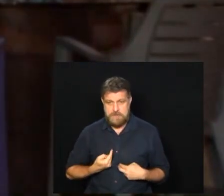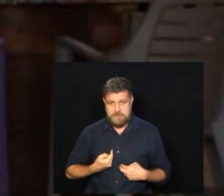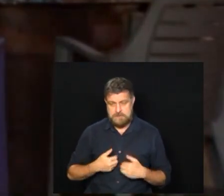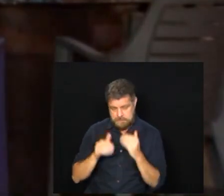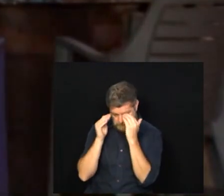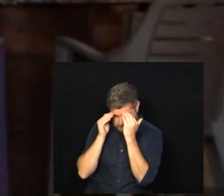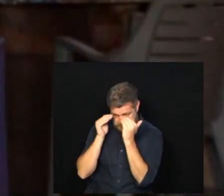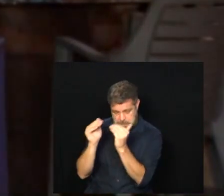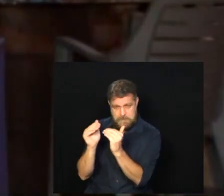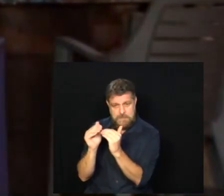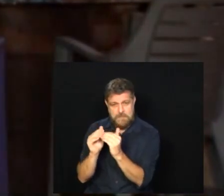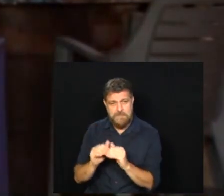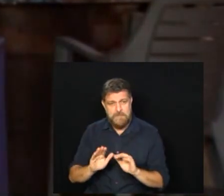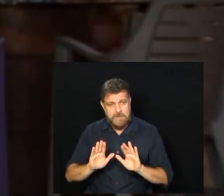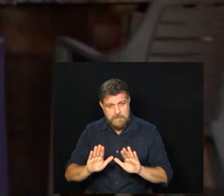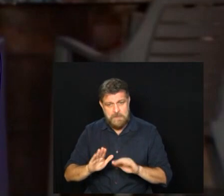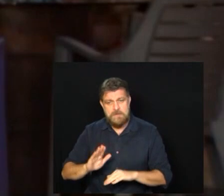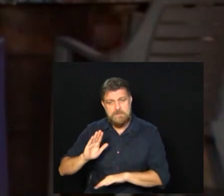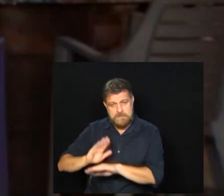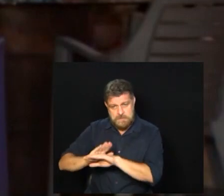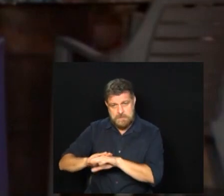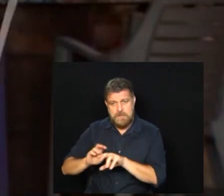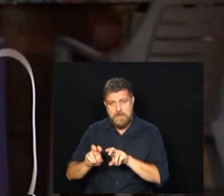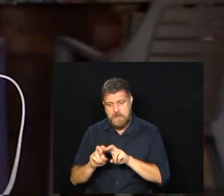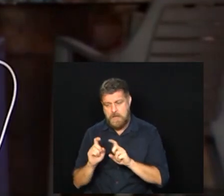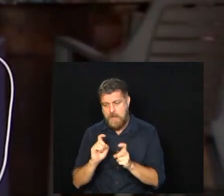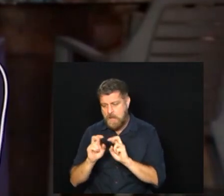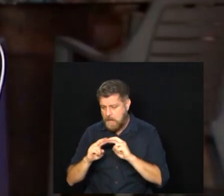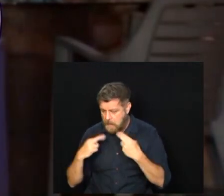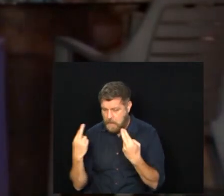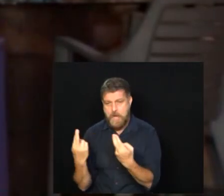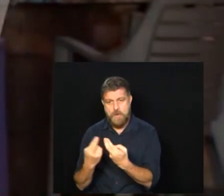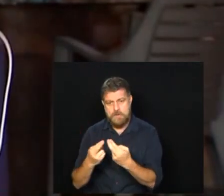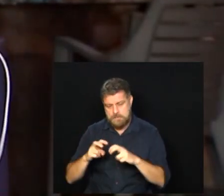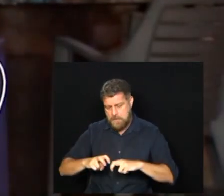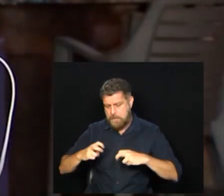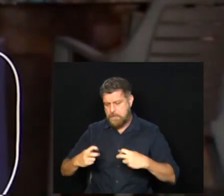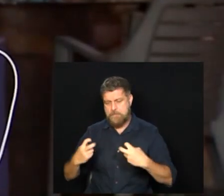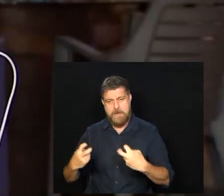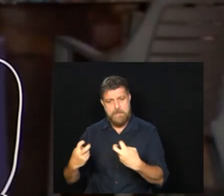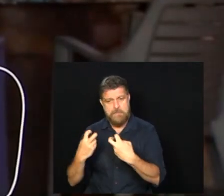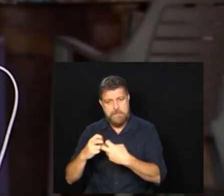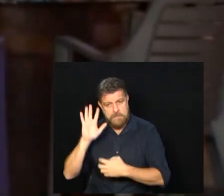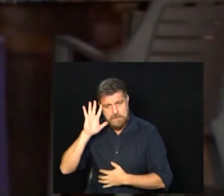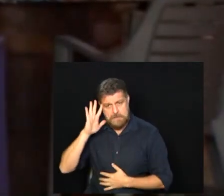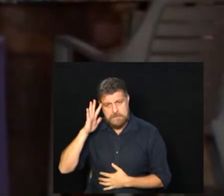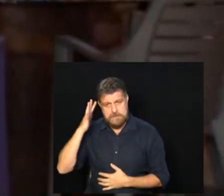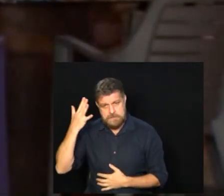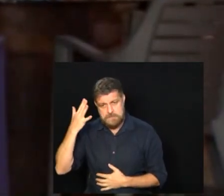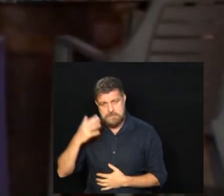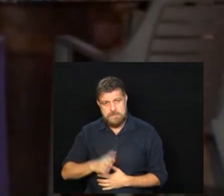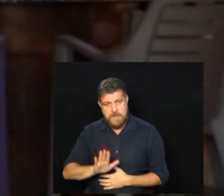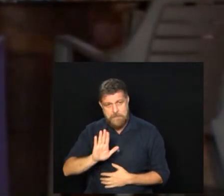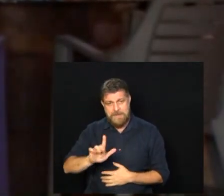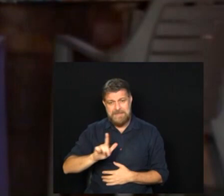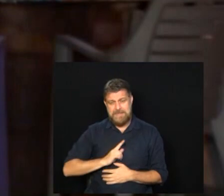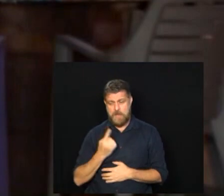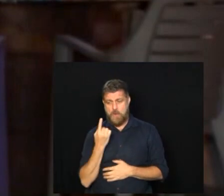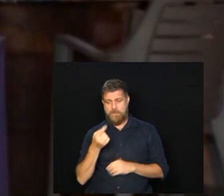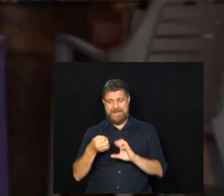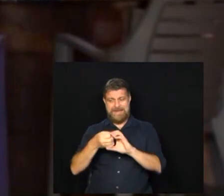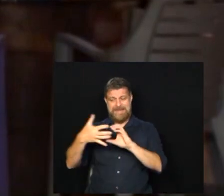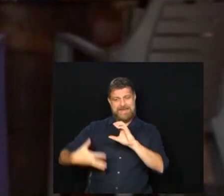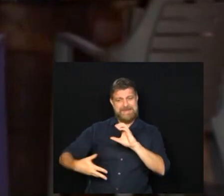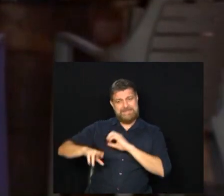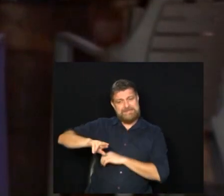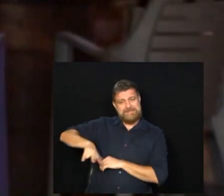de cooperativa, fazemos reuniões periódicas para tomada de decisões, mas existe uma peculiaridade